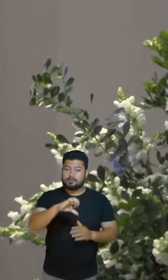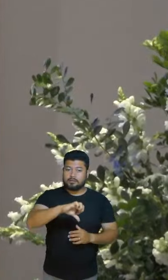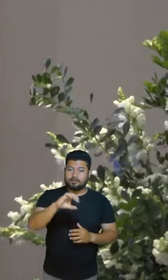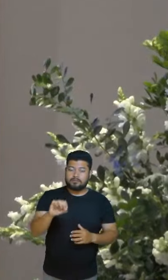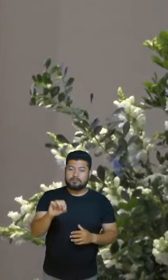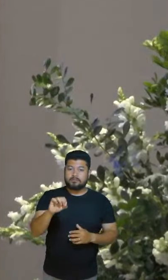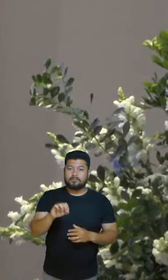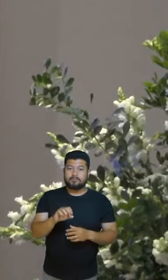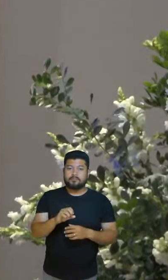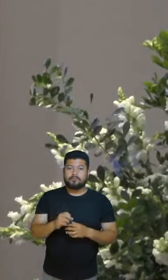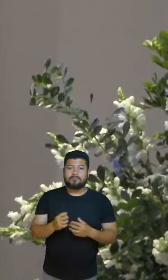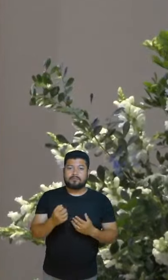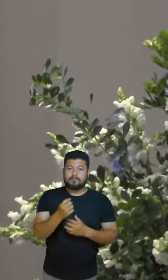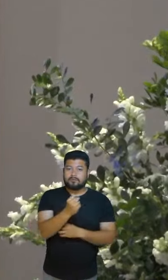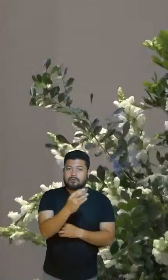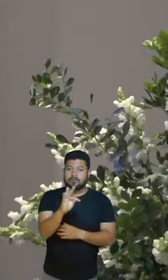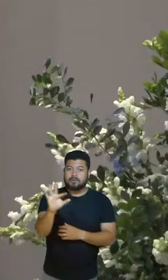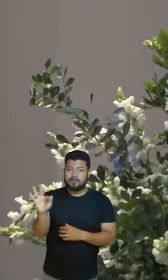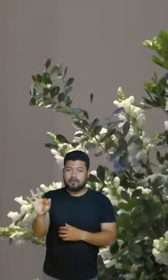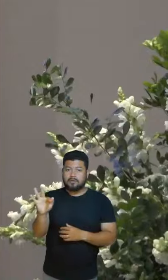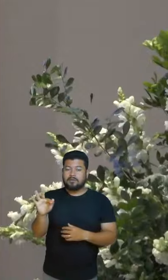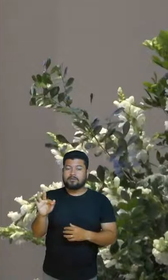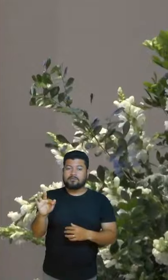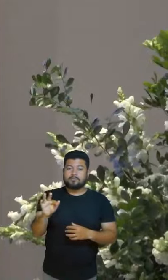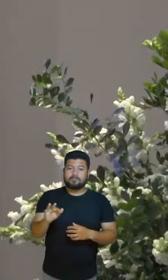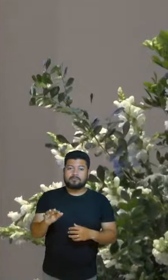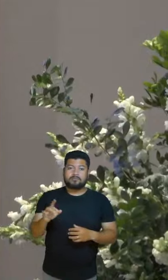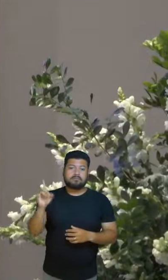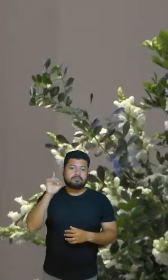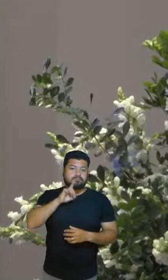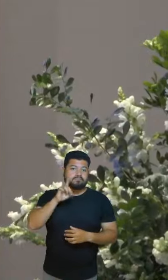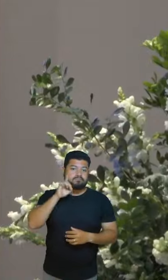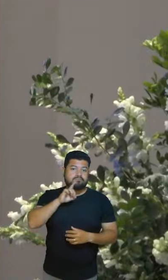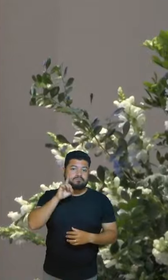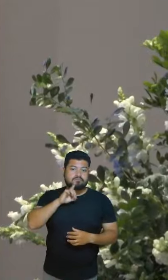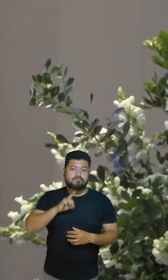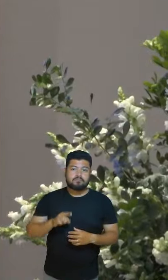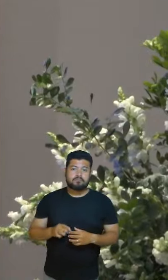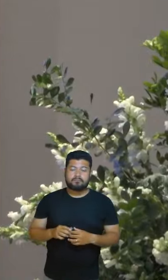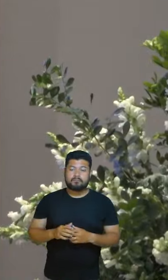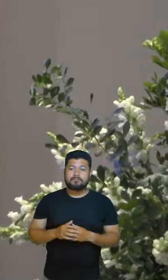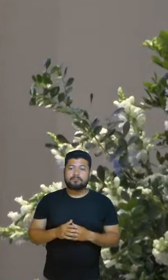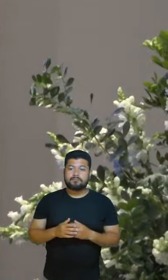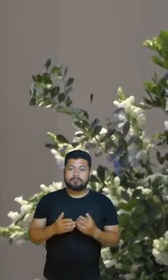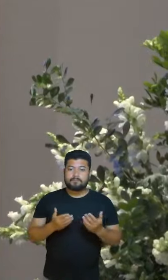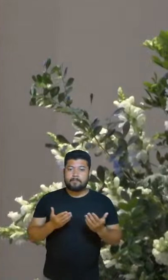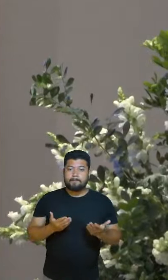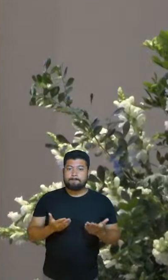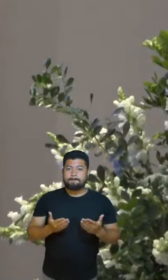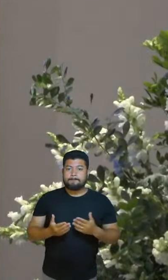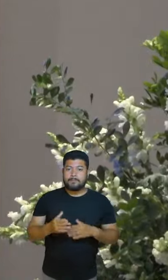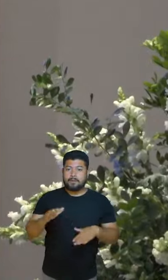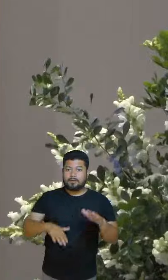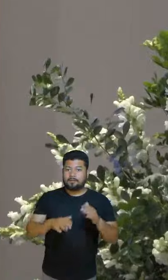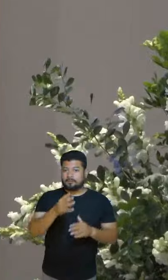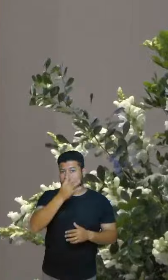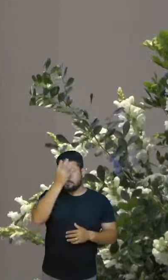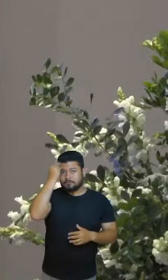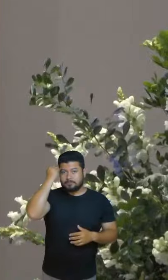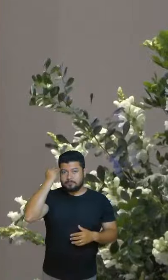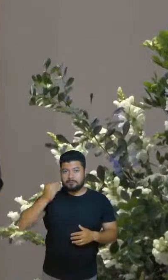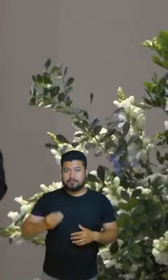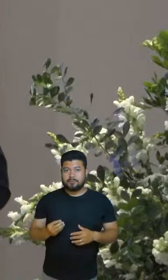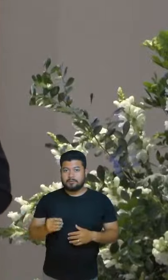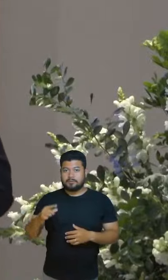passado Suprema corte norte-americana mas hoje isso é não pode dizer mais tem que dizer o estadunidense mas as pessoas esquecem que também nós temos Estados Unidos